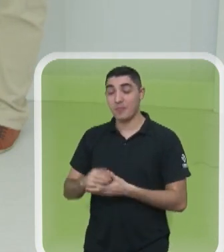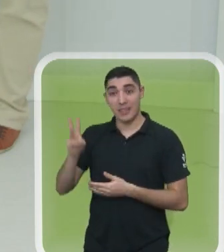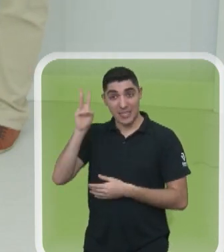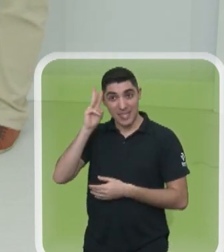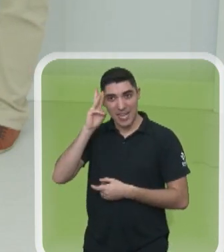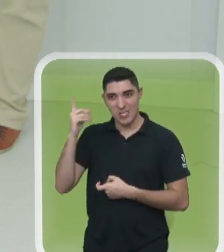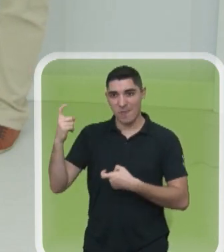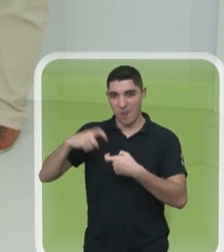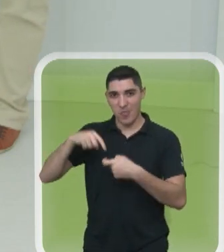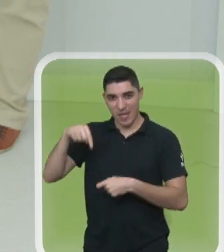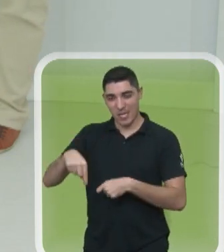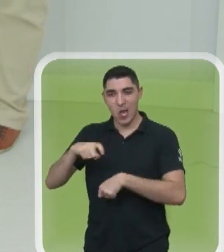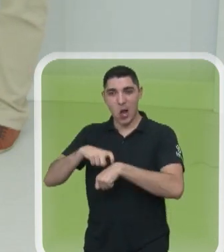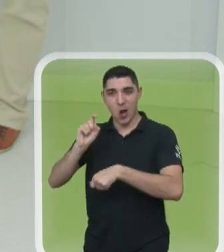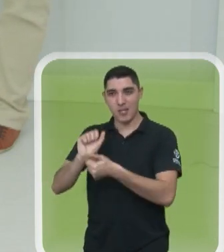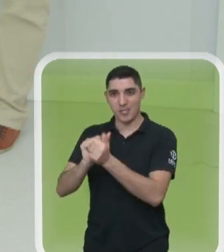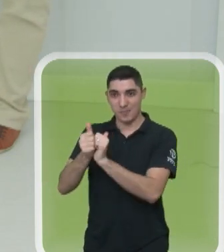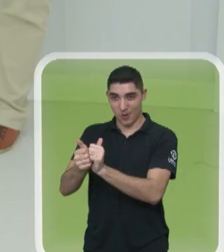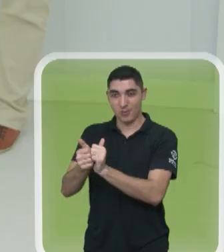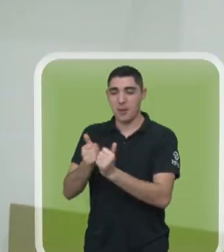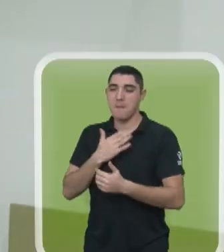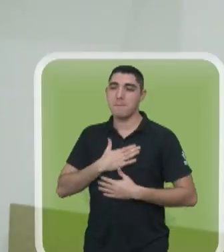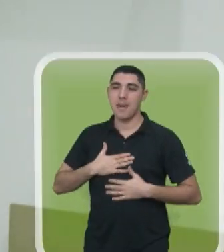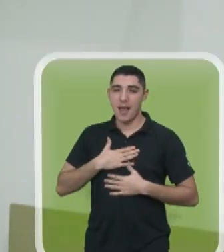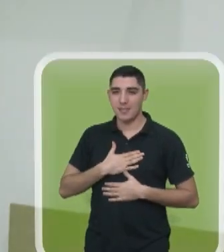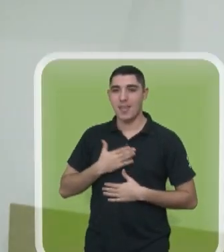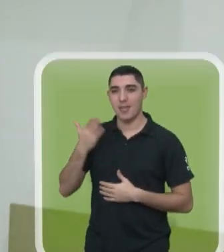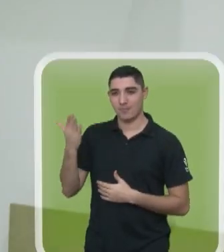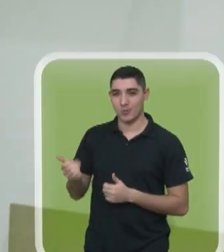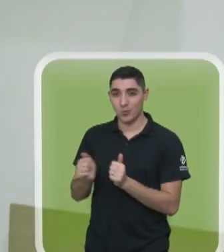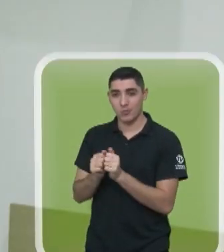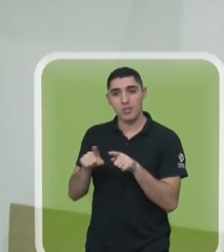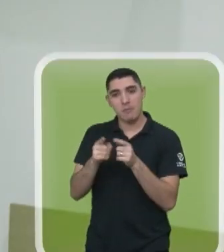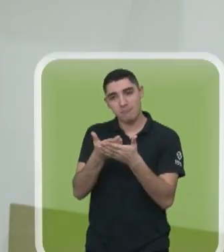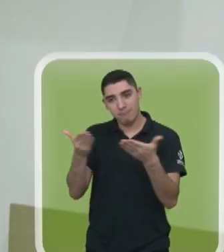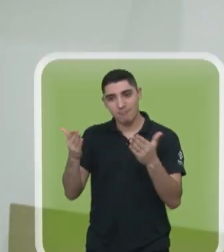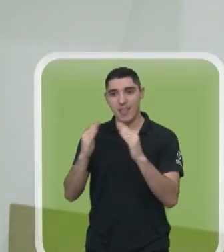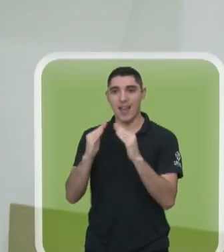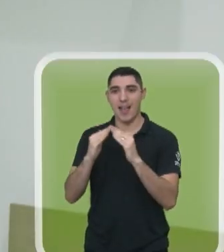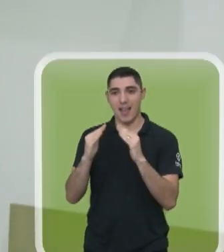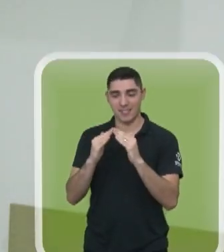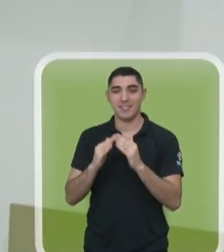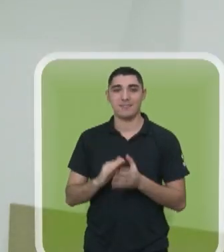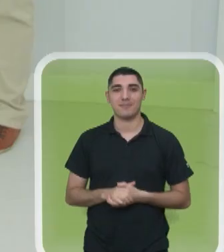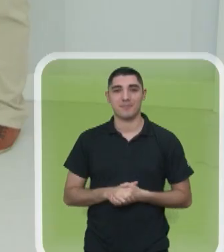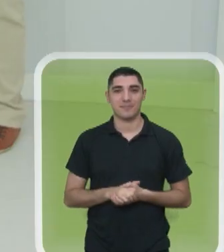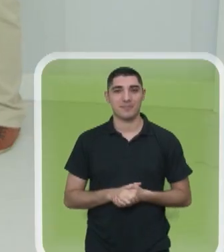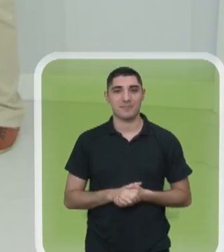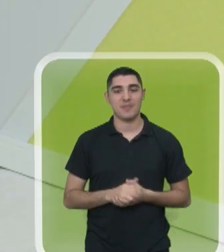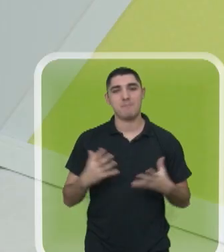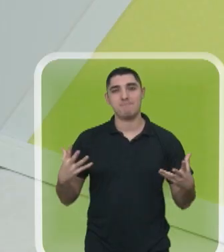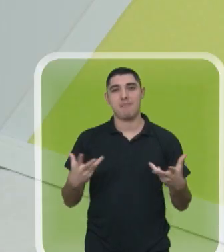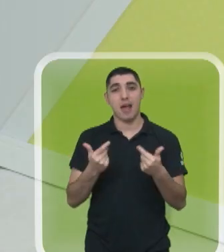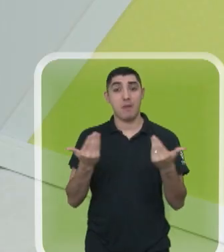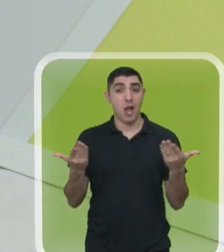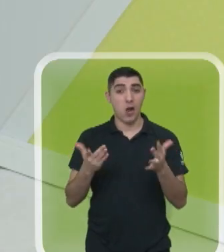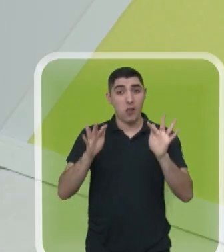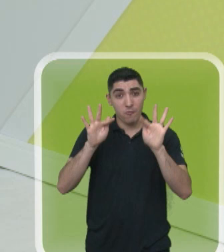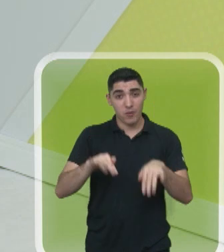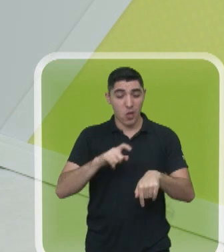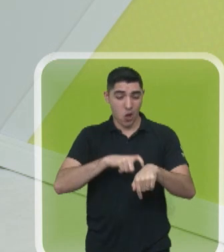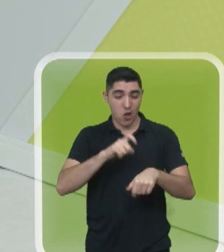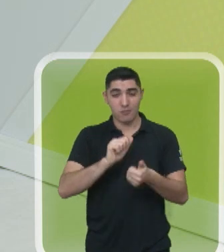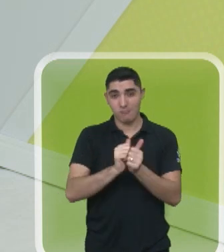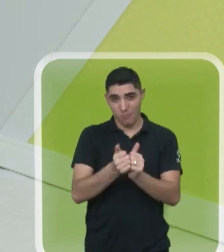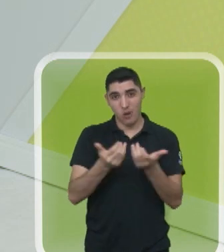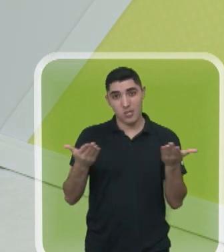gente está aqui em mais uma Hora do Esporte. Foi um prazer estar com você e com vocês aí de casa em mais um programa. Maravilha, nós vamos chegando ao final do programa de